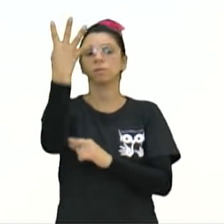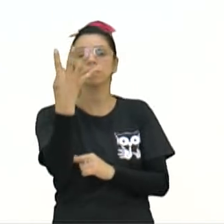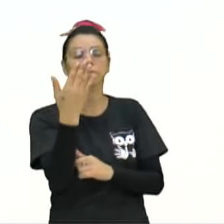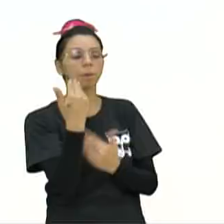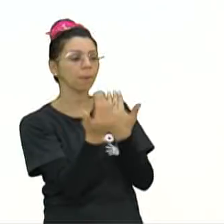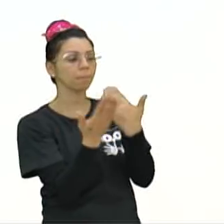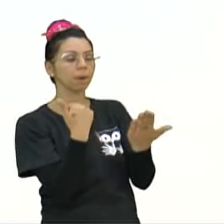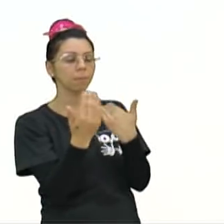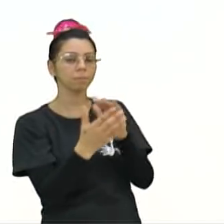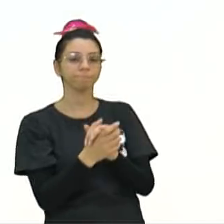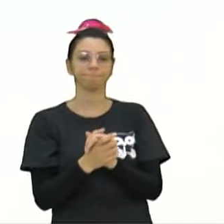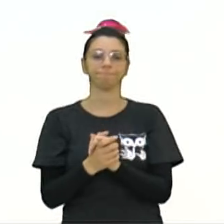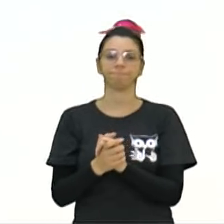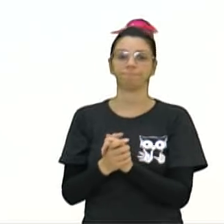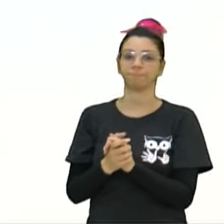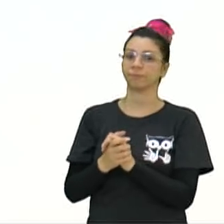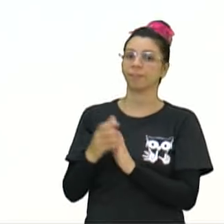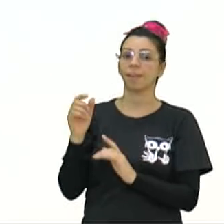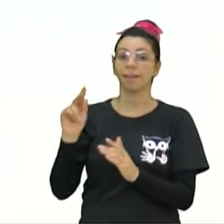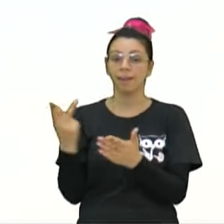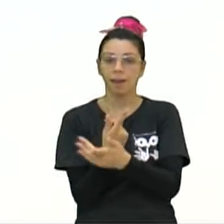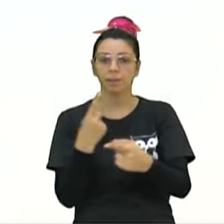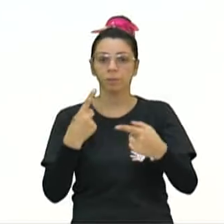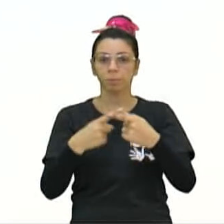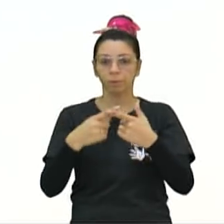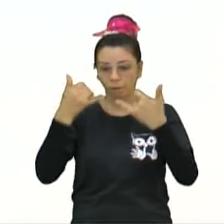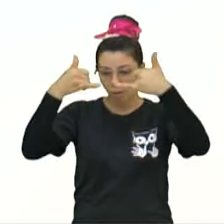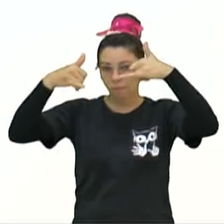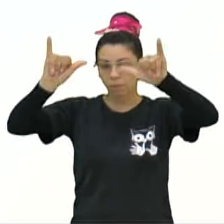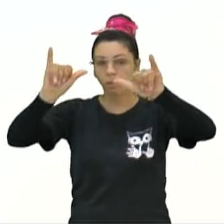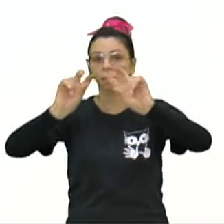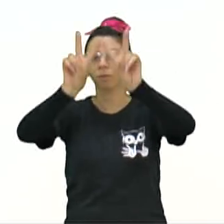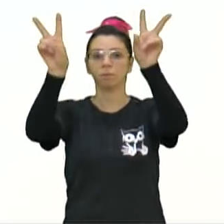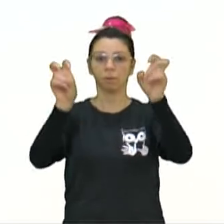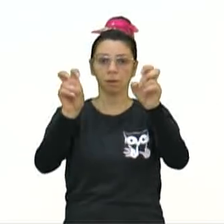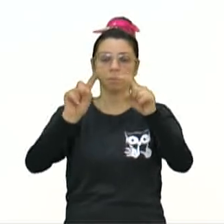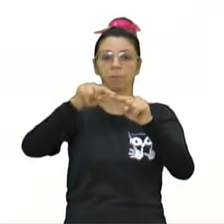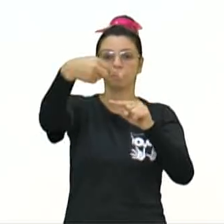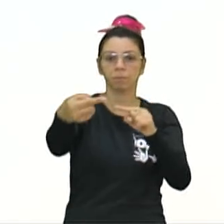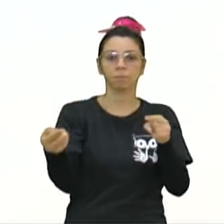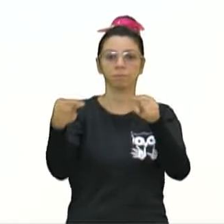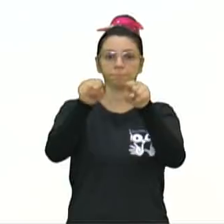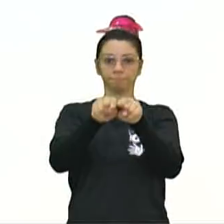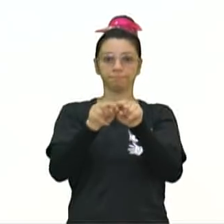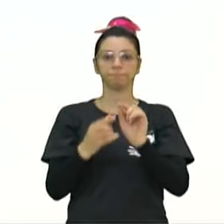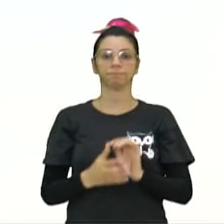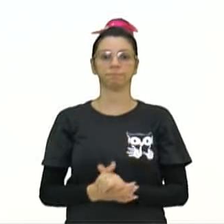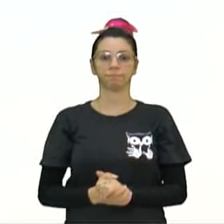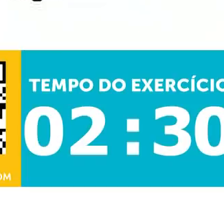pois ela deveria evitar o assunto. Um tempo e a gente volta na sequência.